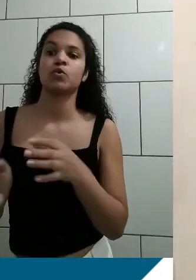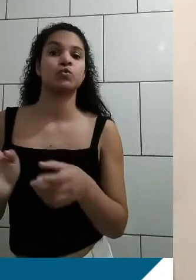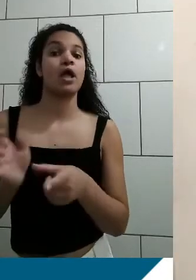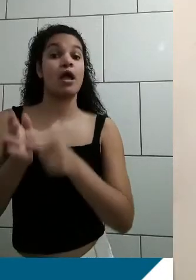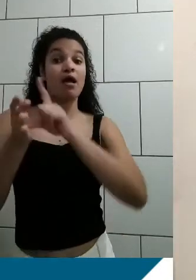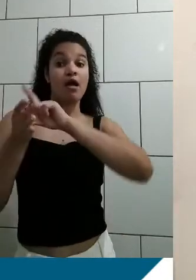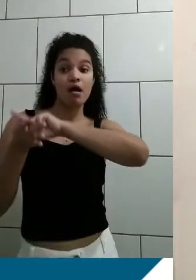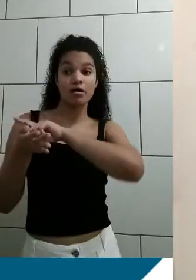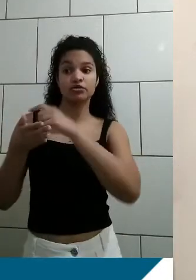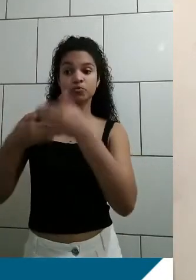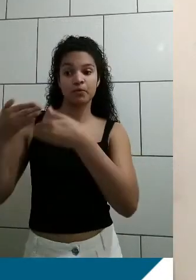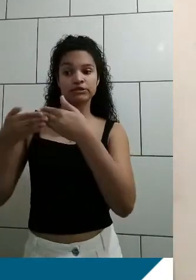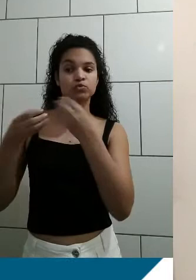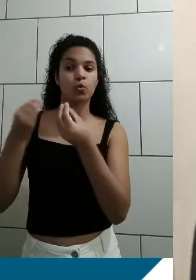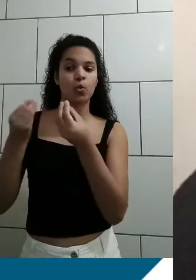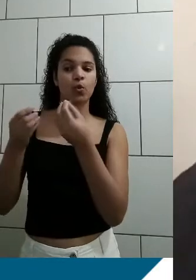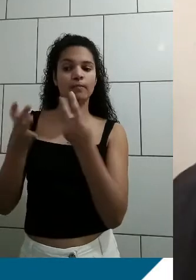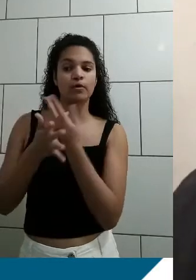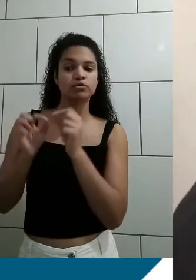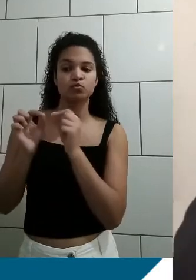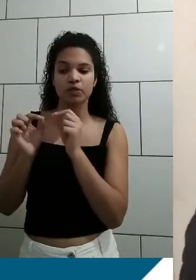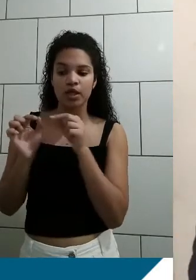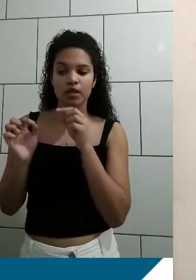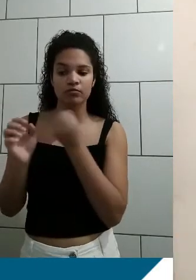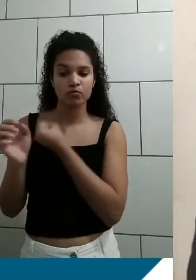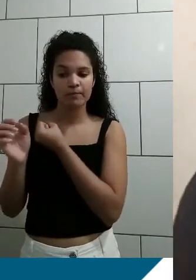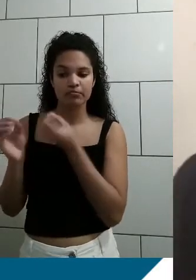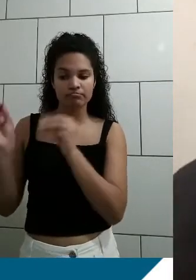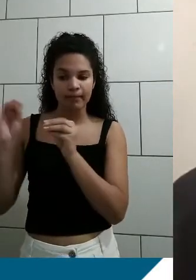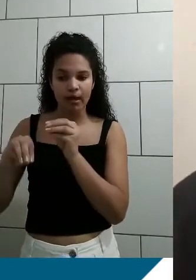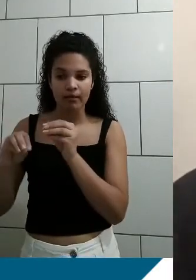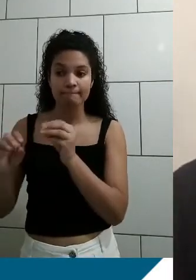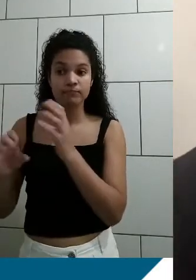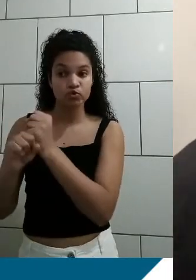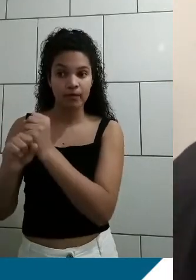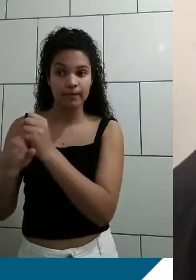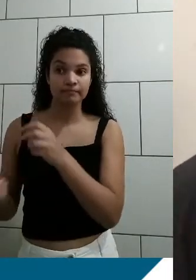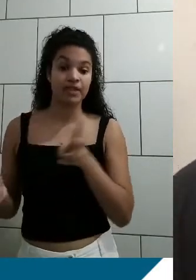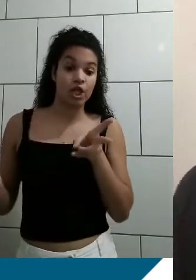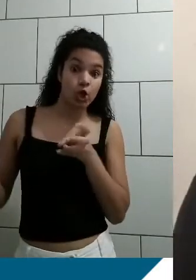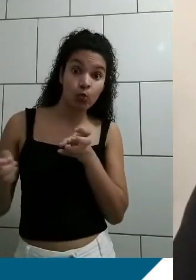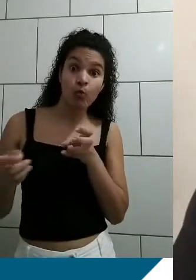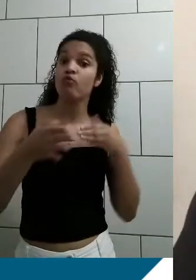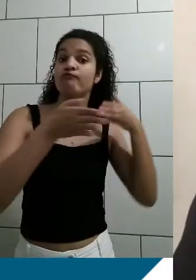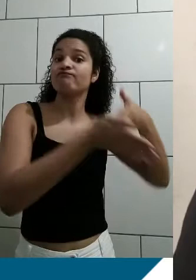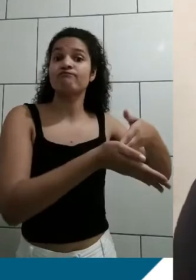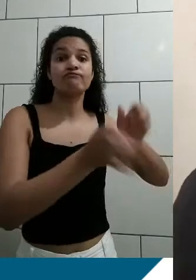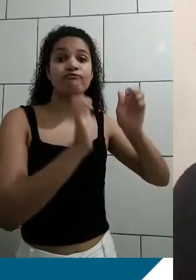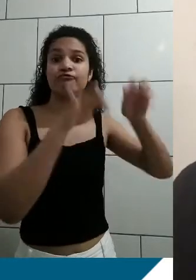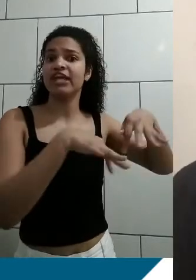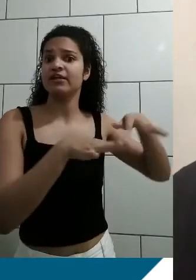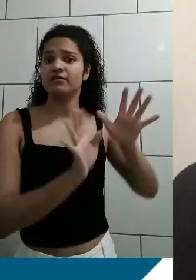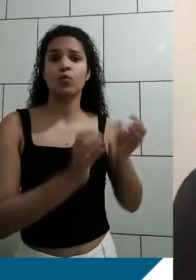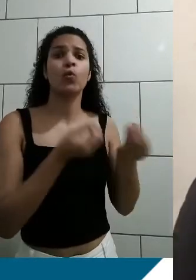seja, a energia cinética depois e a energia potencial depois. Pegando como exemplo a situação anterior, né, que tem na